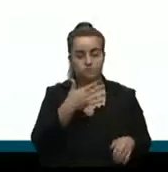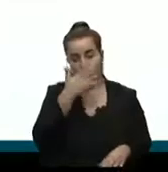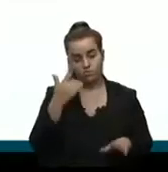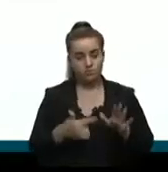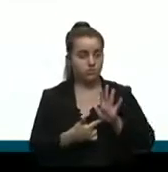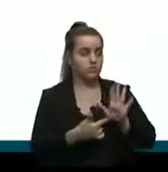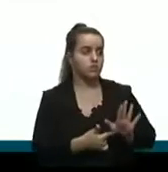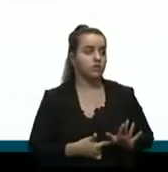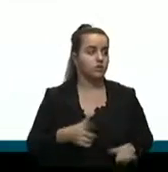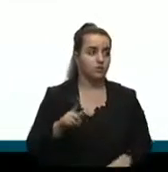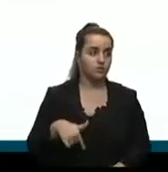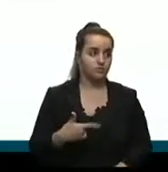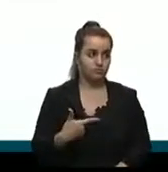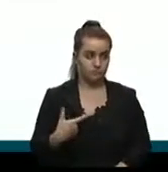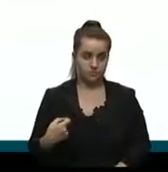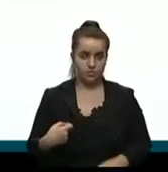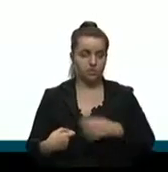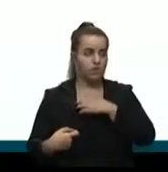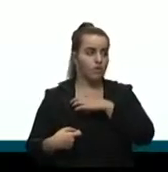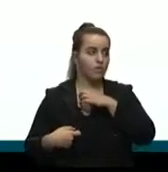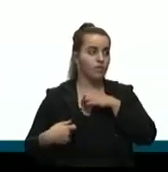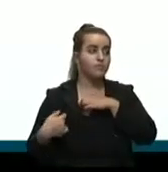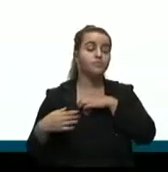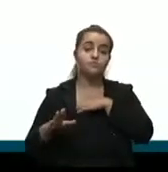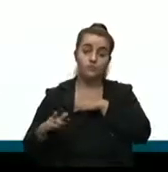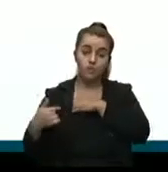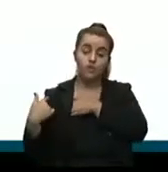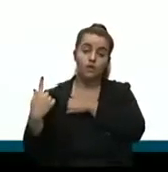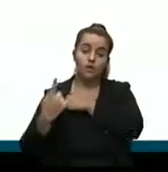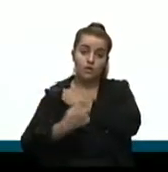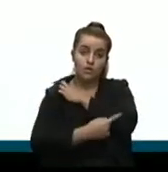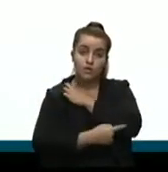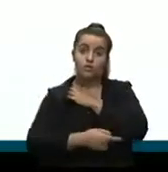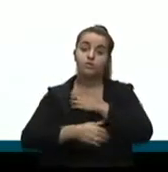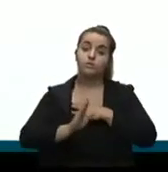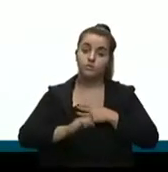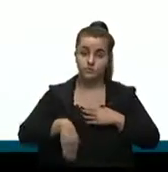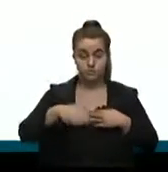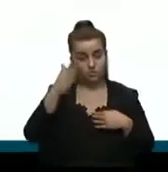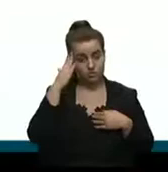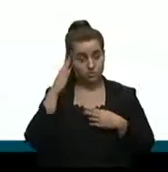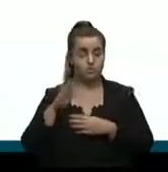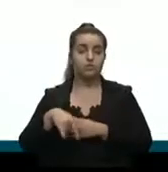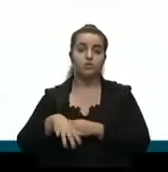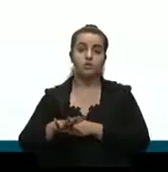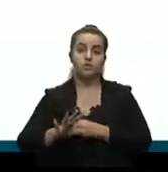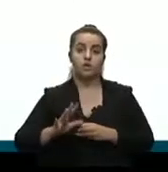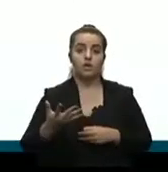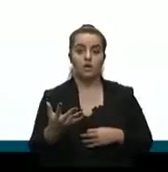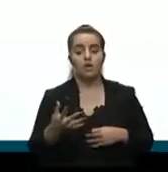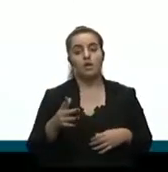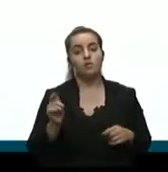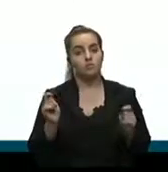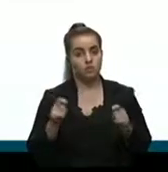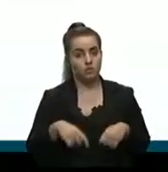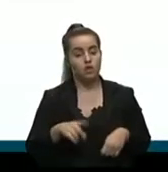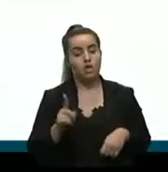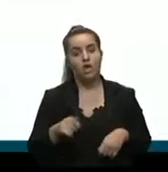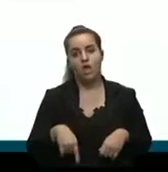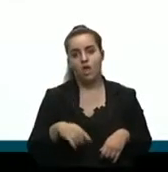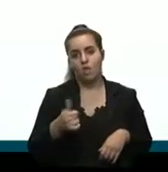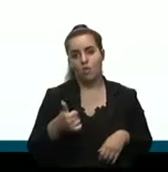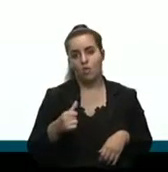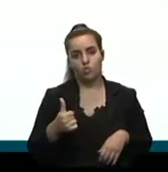amostrados, 20. Então, nós já temos aqui que o número de casos favoráveis é igual a